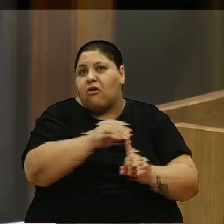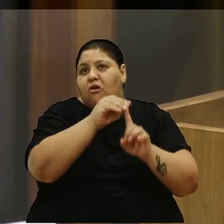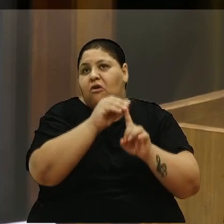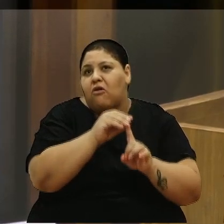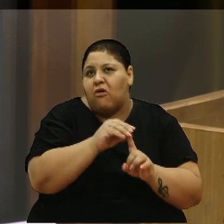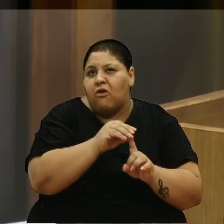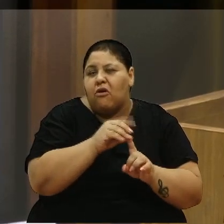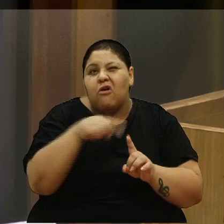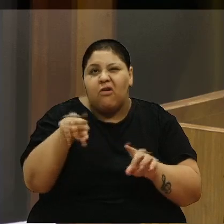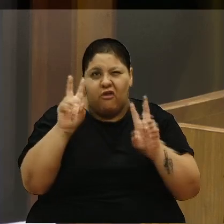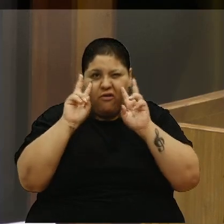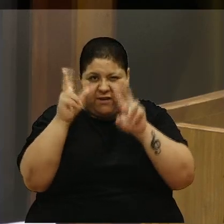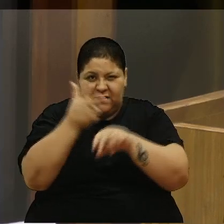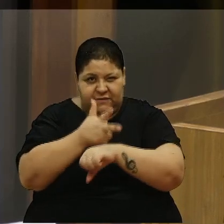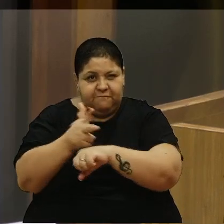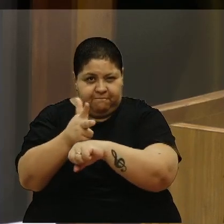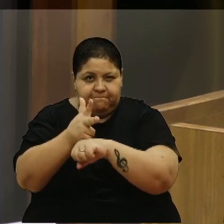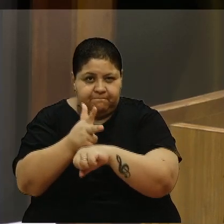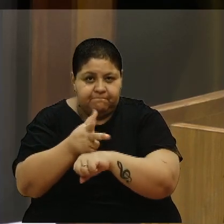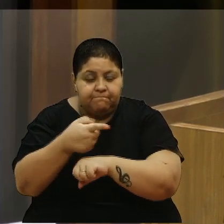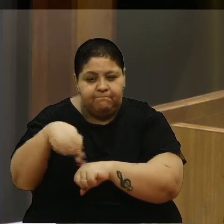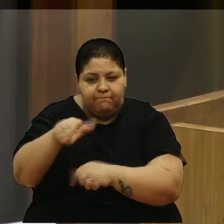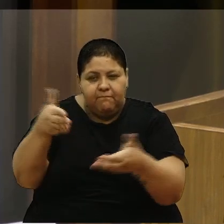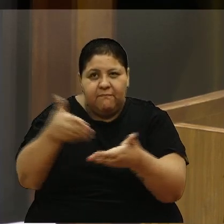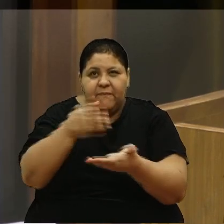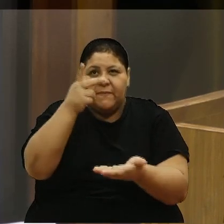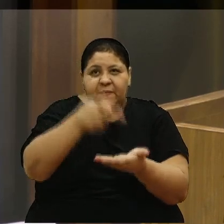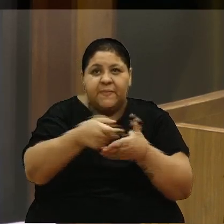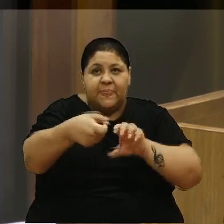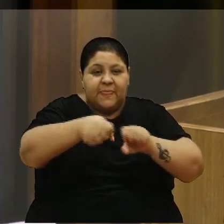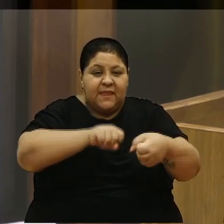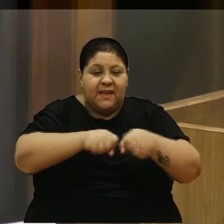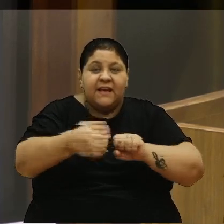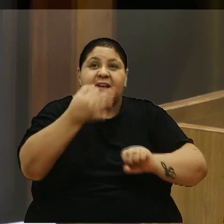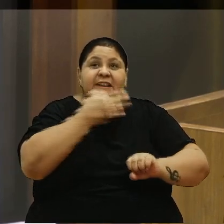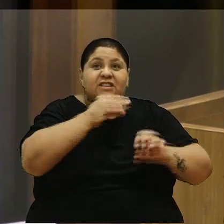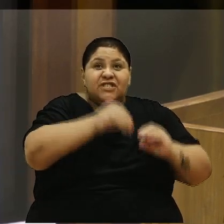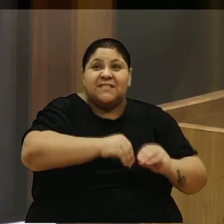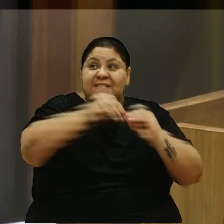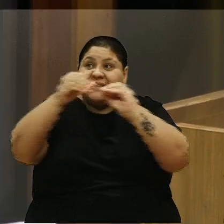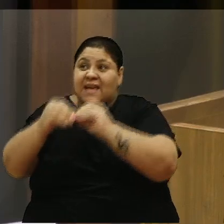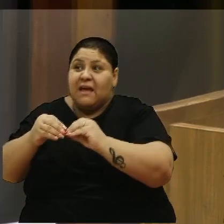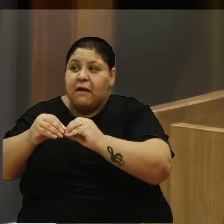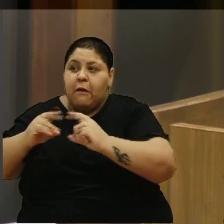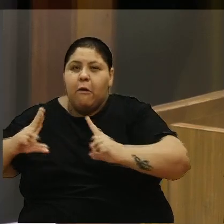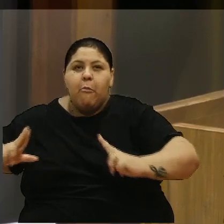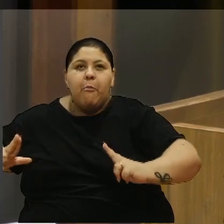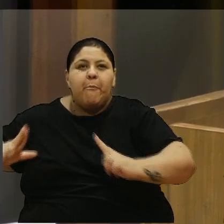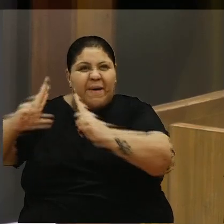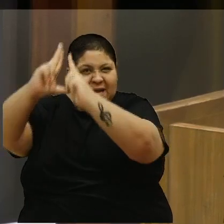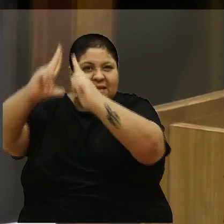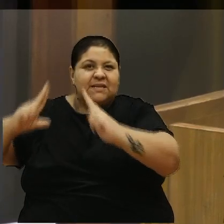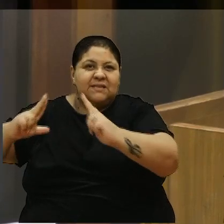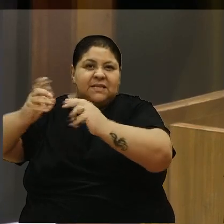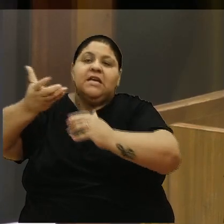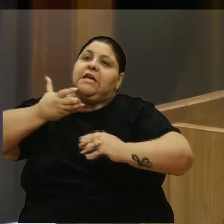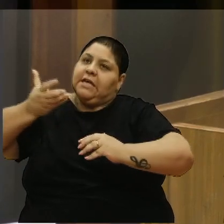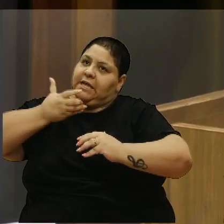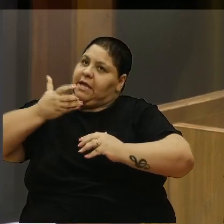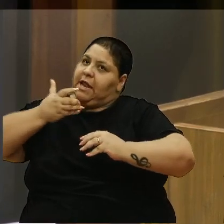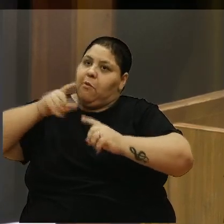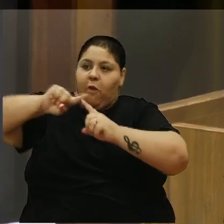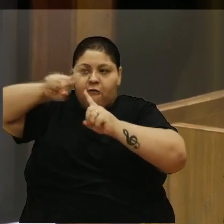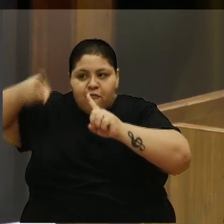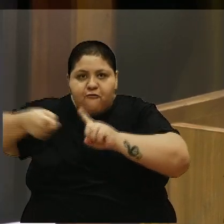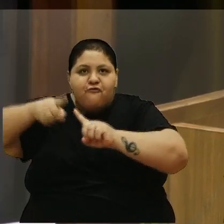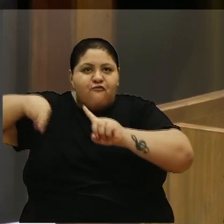estrudados. Se vocês viram no vídeo, nós hoje produzimos borracha que sai de Caxias até Paris à distância. E a gente vai querer dar a volta ao mundo em borracha. Para